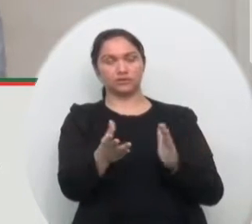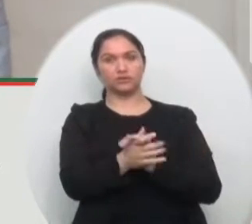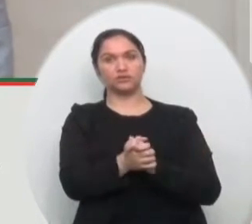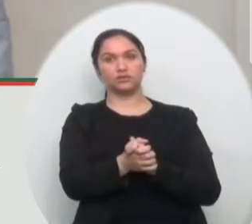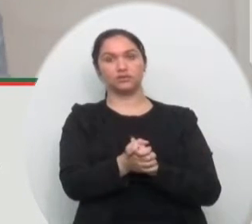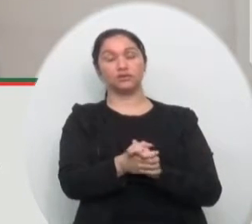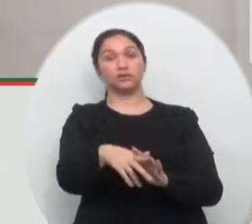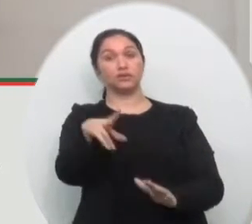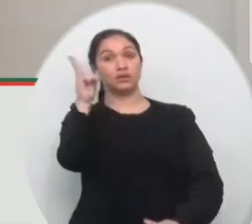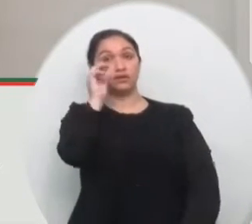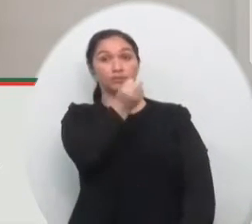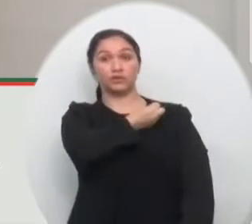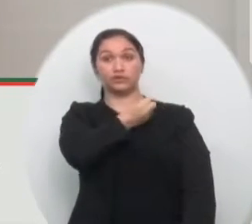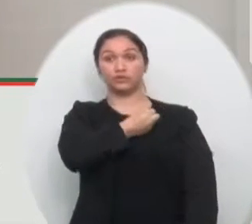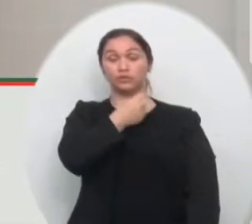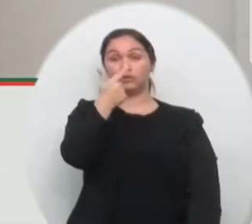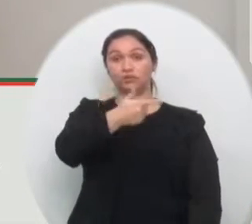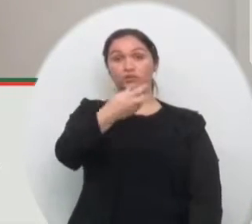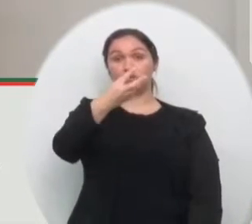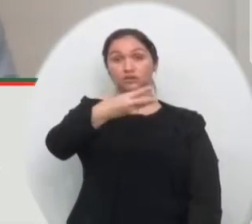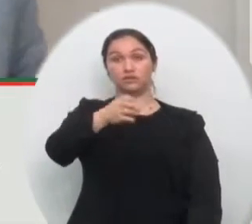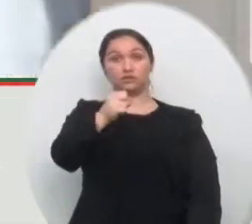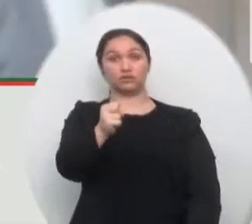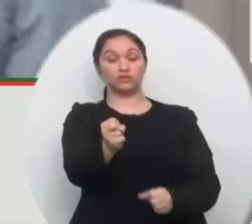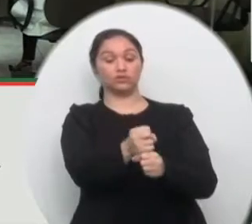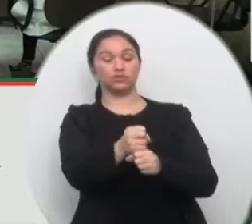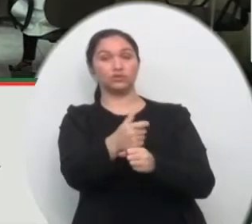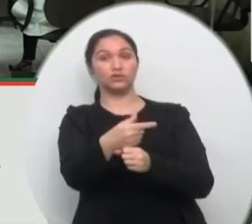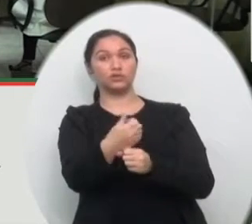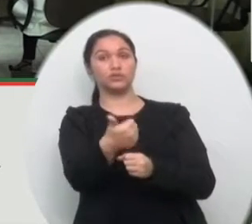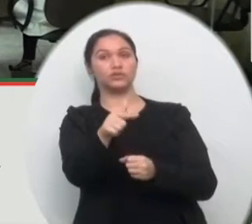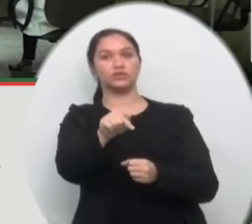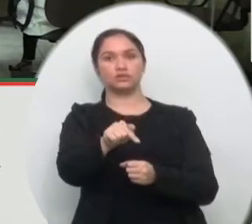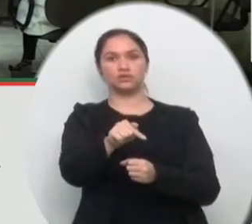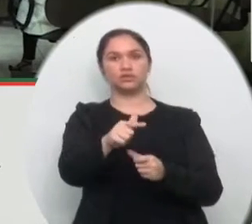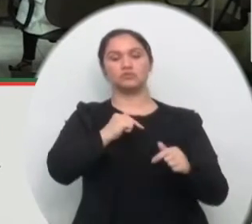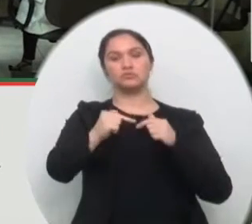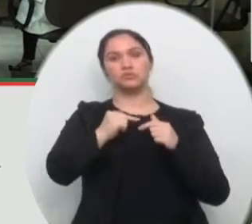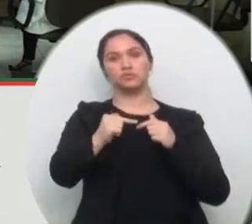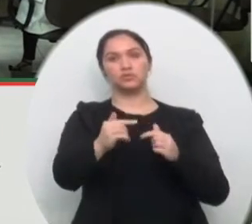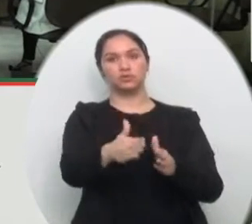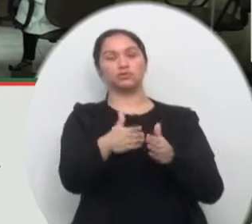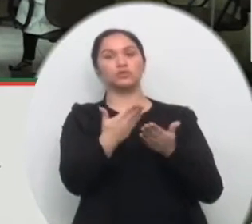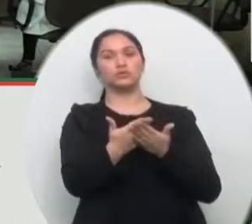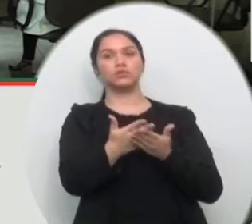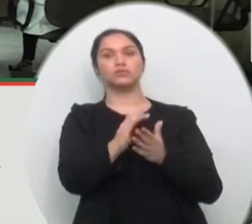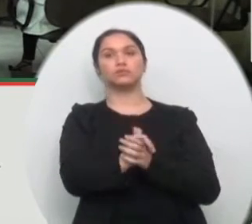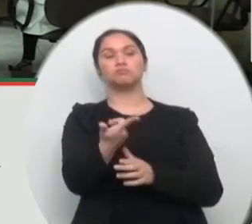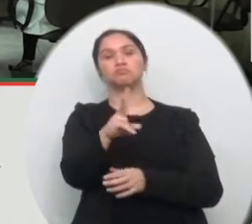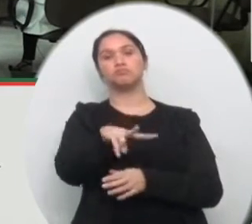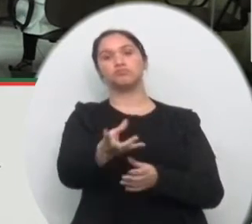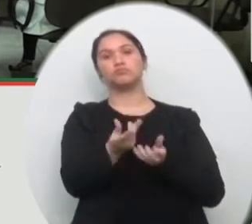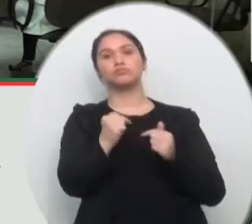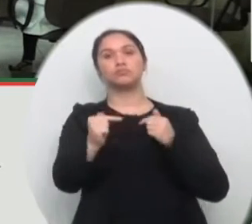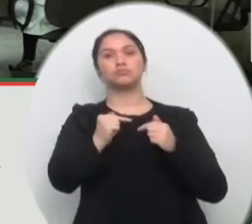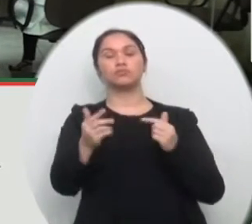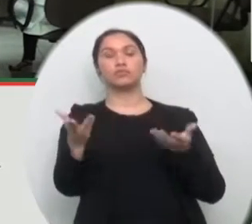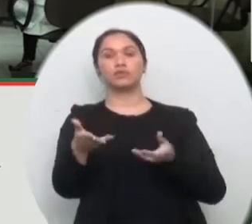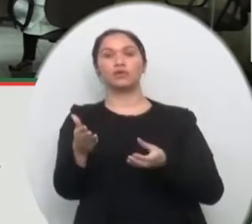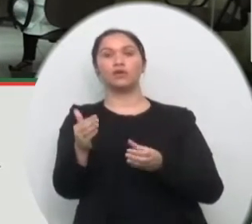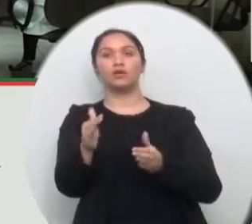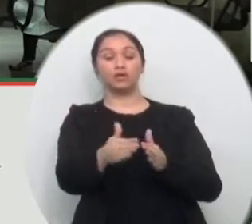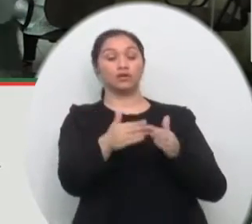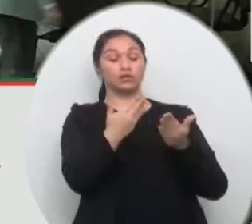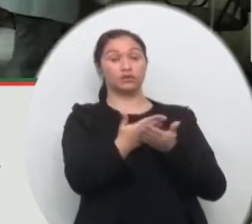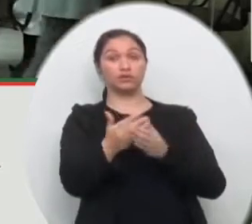de 238 de 2017. Era isso, senhor presidente. O requerimento continua em discussão. Não havendo vereadores querendo discutir, o requerimento